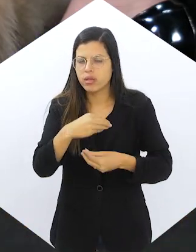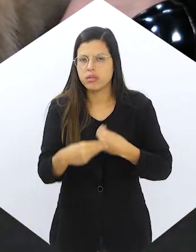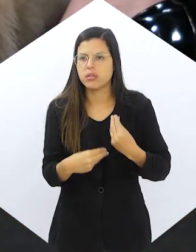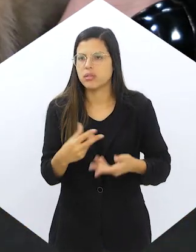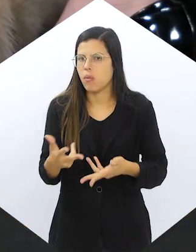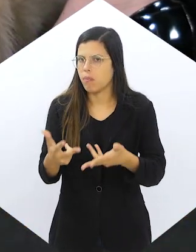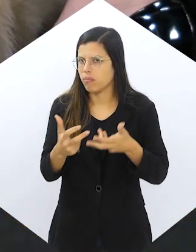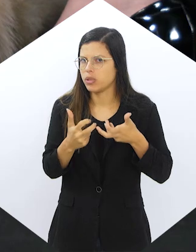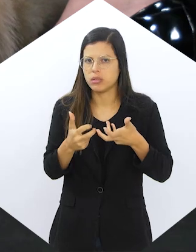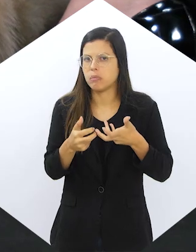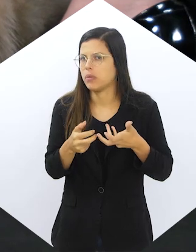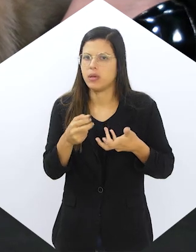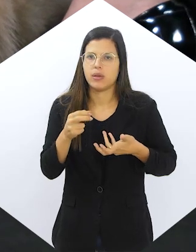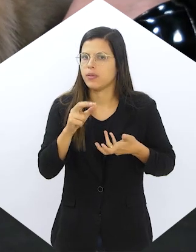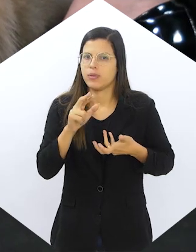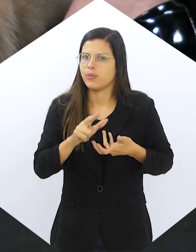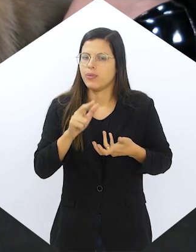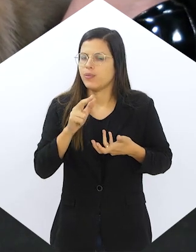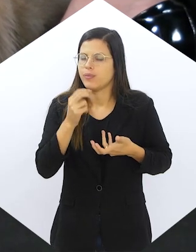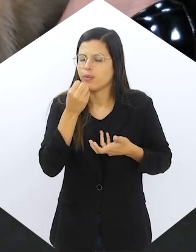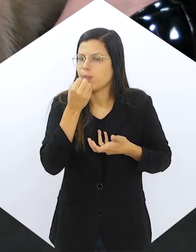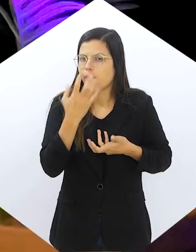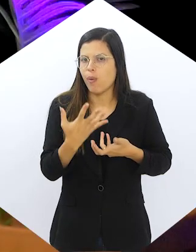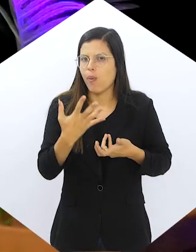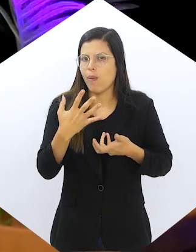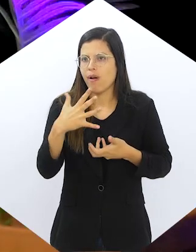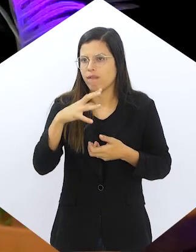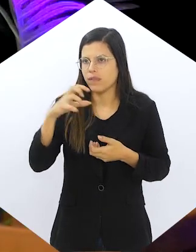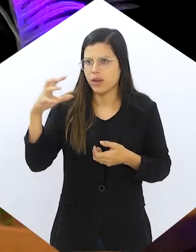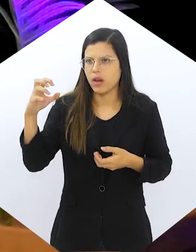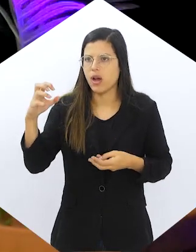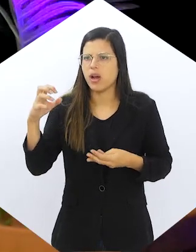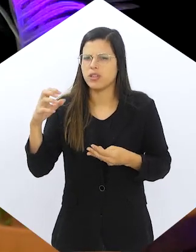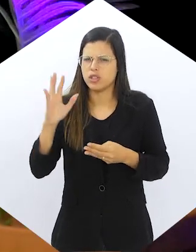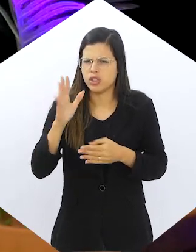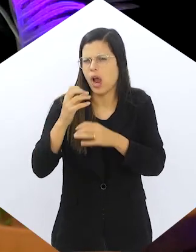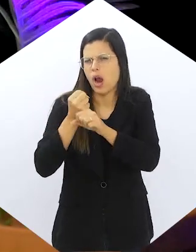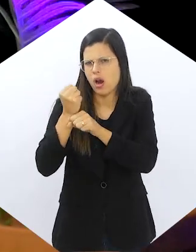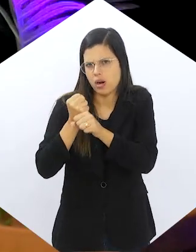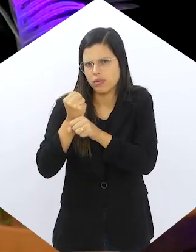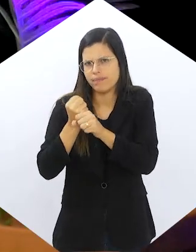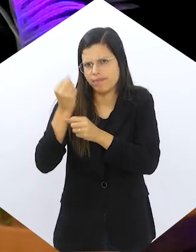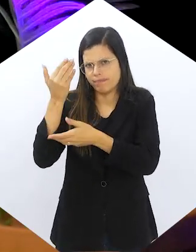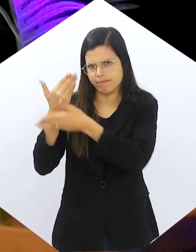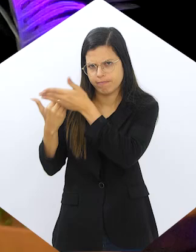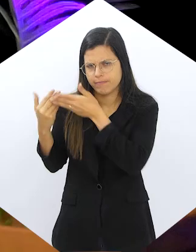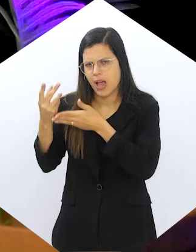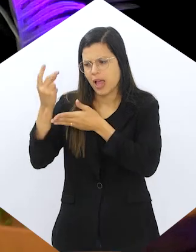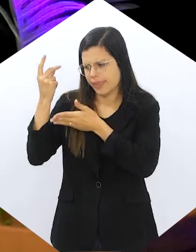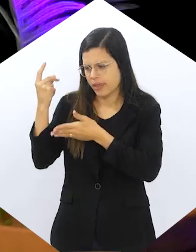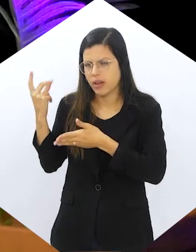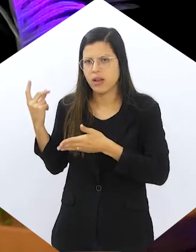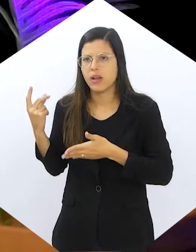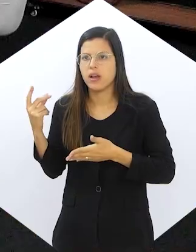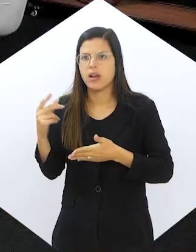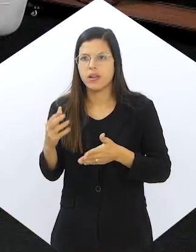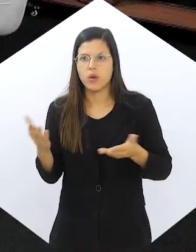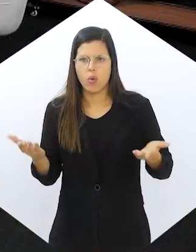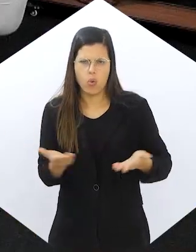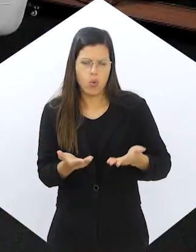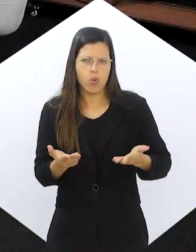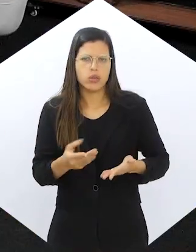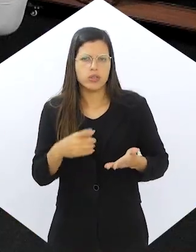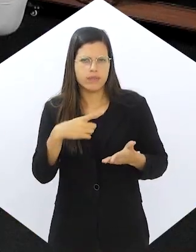realmente não deve ter sido muito boa a viagem. Eu não tinha essa ideia, isso já tem muitos anos atrás. E daí... Isso agora está em pauta, mas